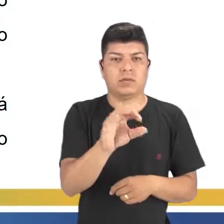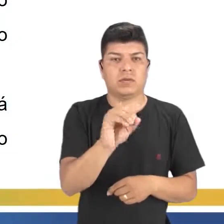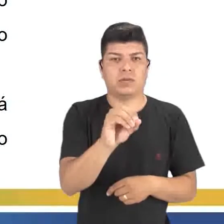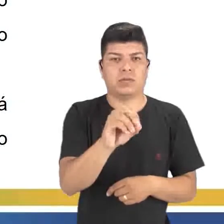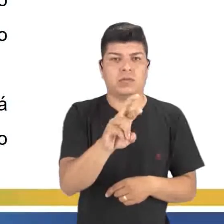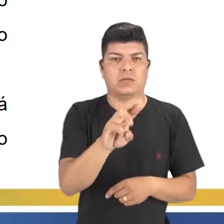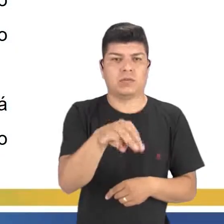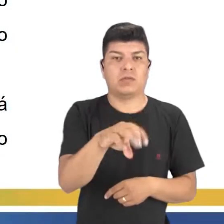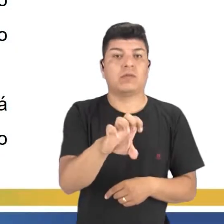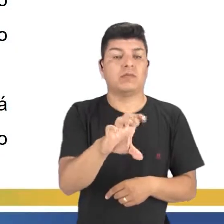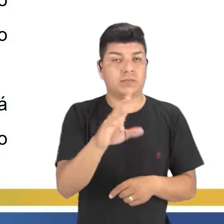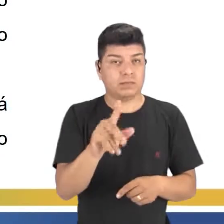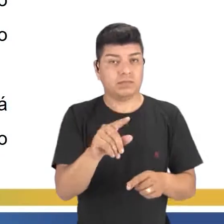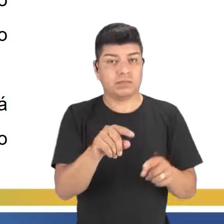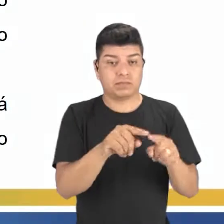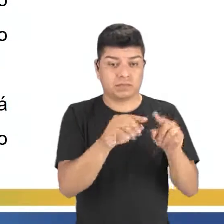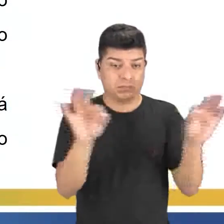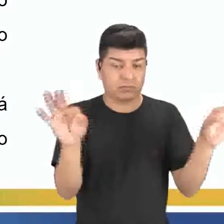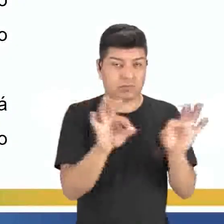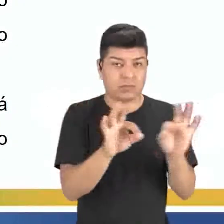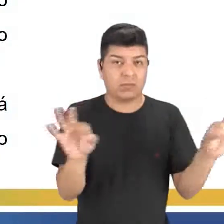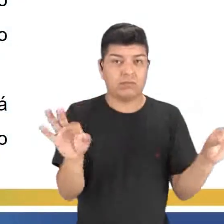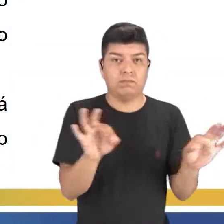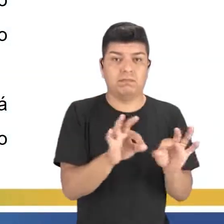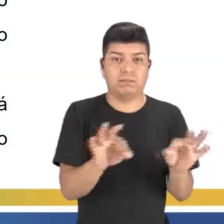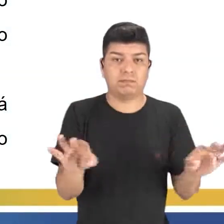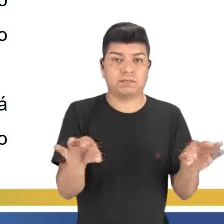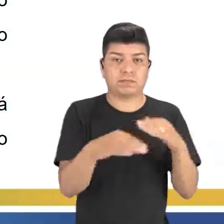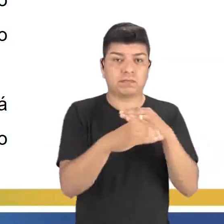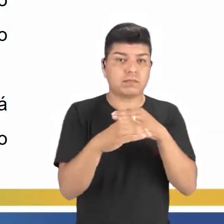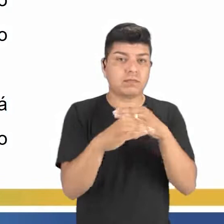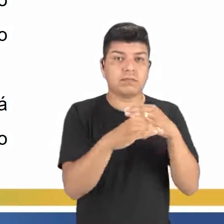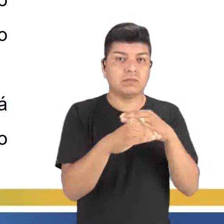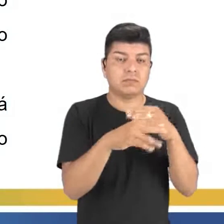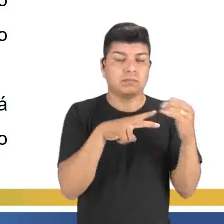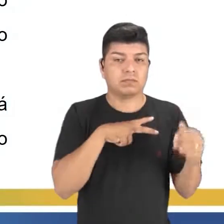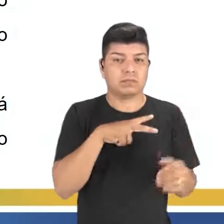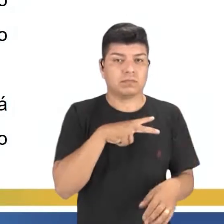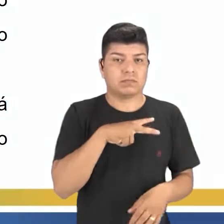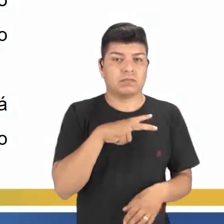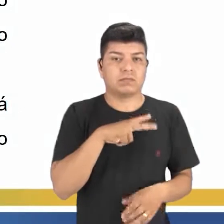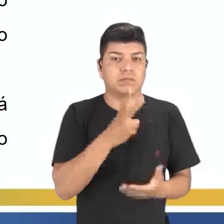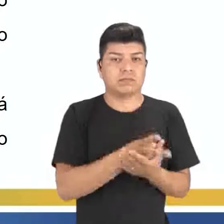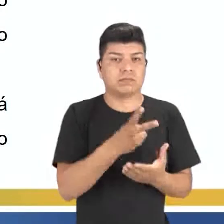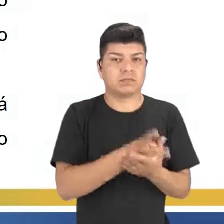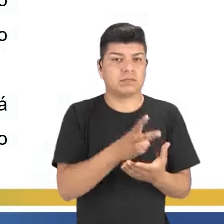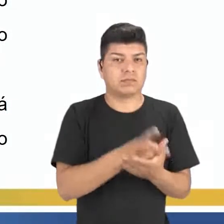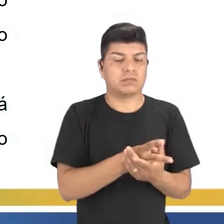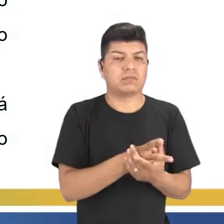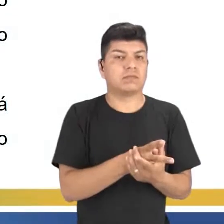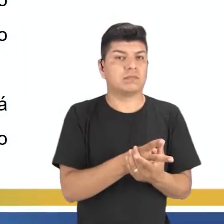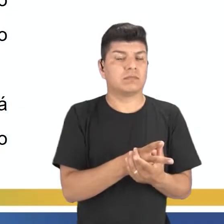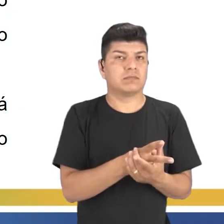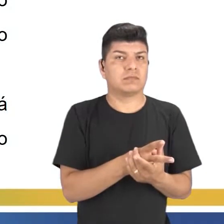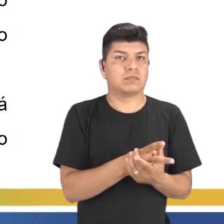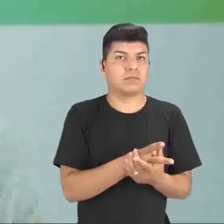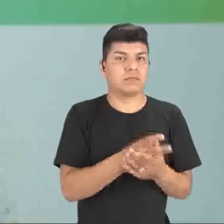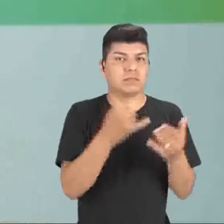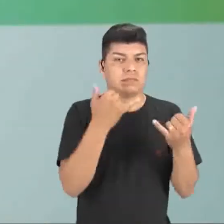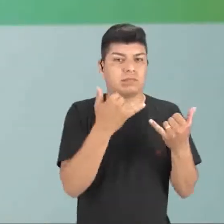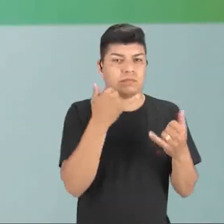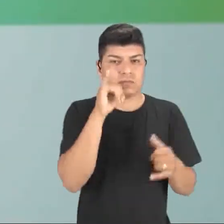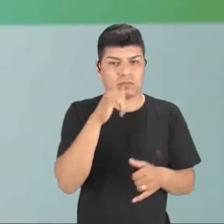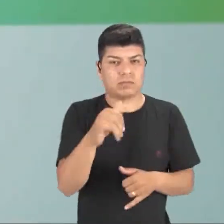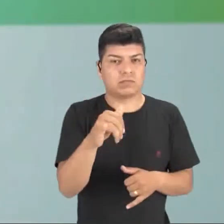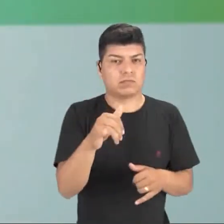uniforme. E as linhas de indução são paralelas entre si. Isso é particular sempre que essa corrente